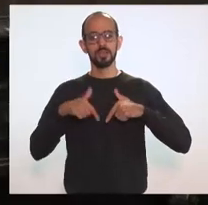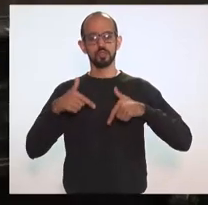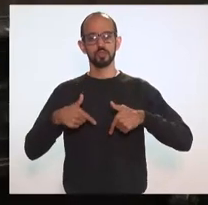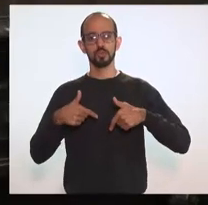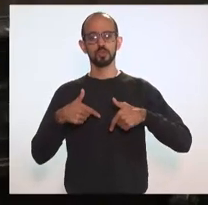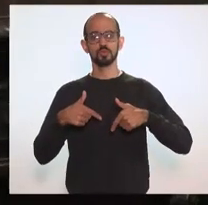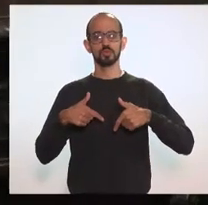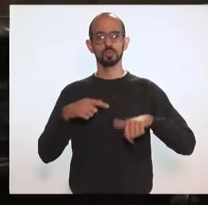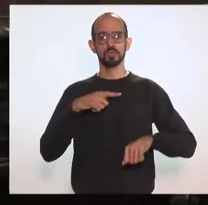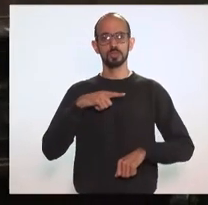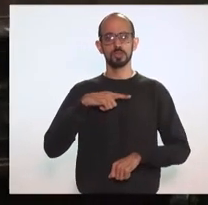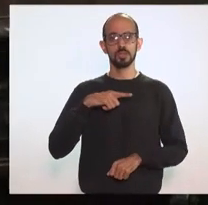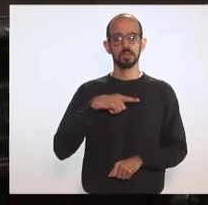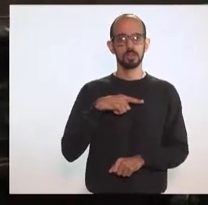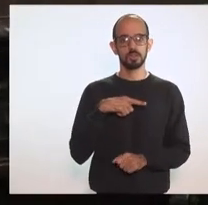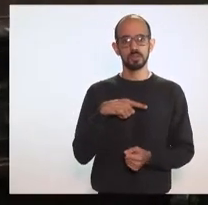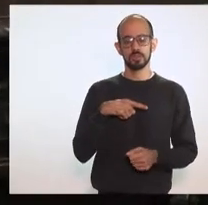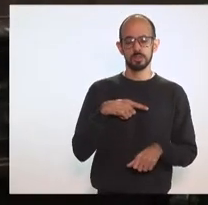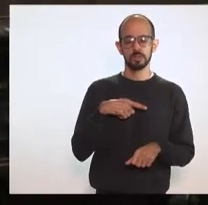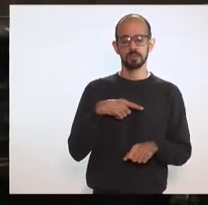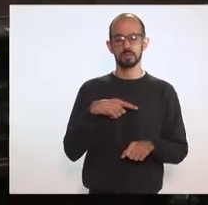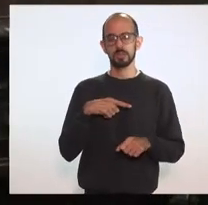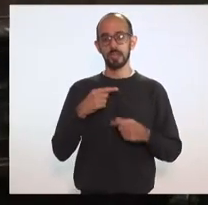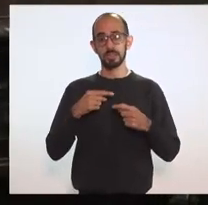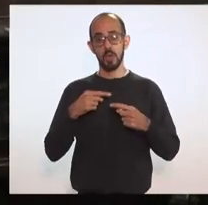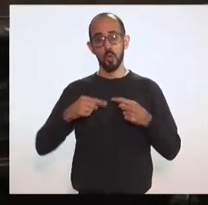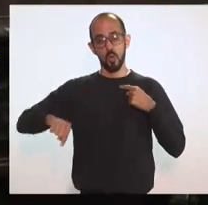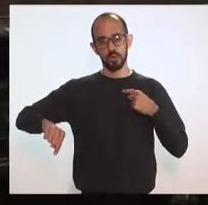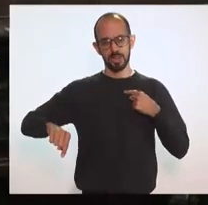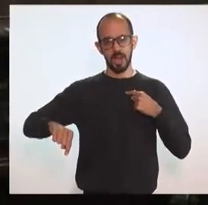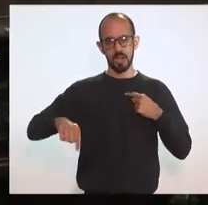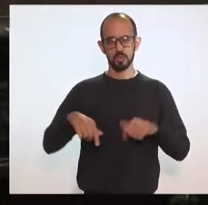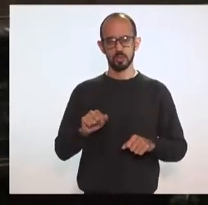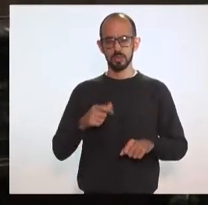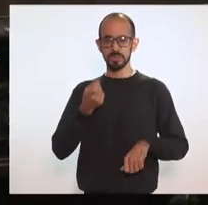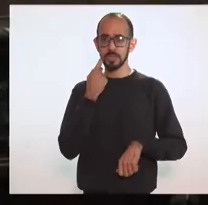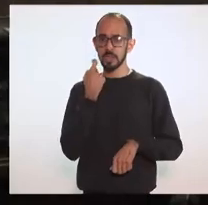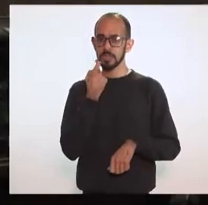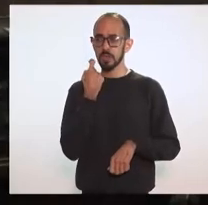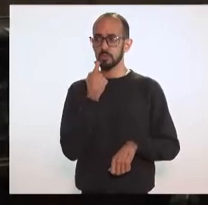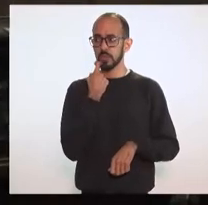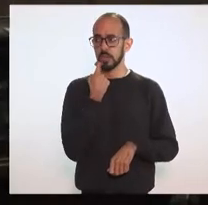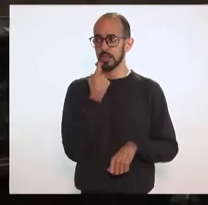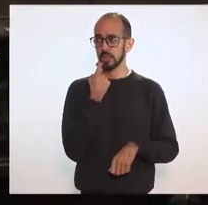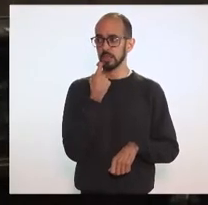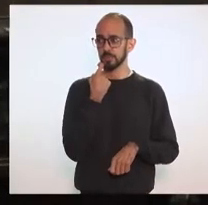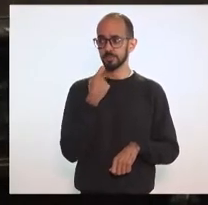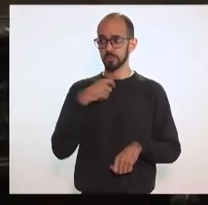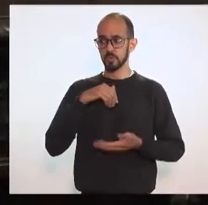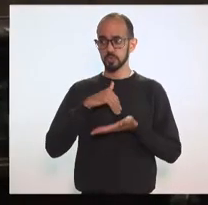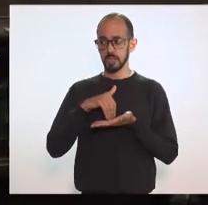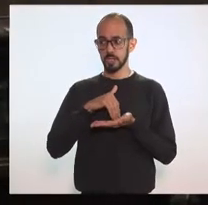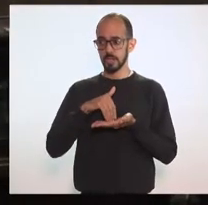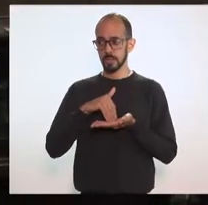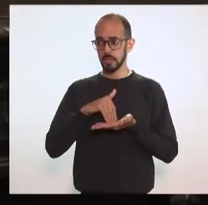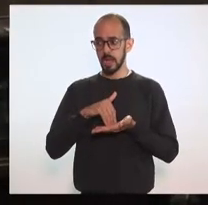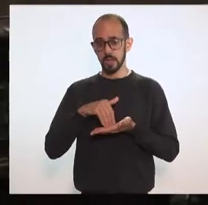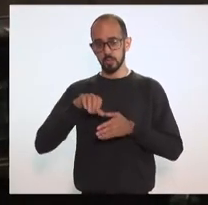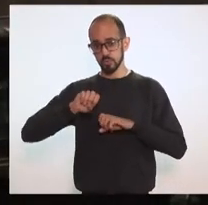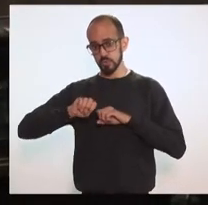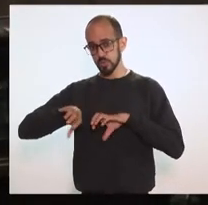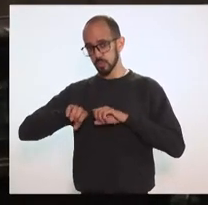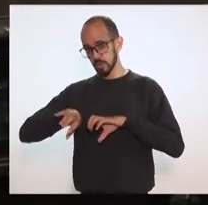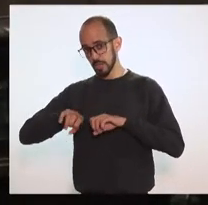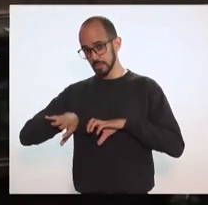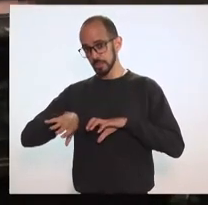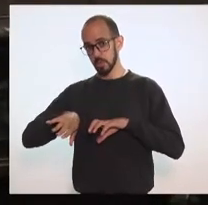aparentemente na direção oposta essa na sexta-feira de forma Prudente o secretário de Estado de Educação